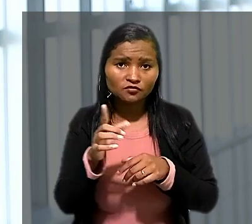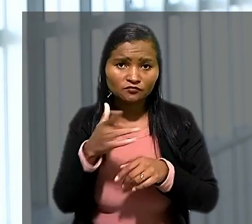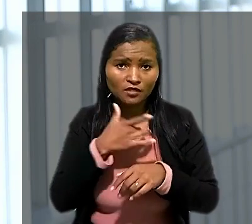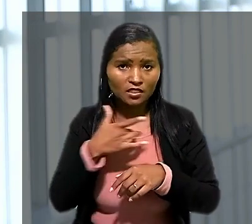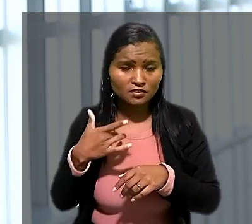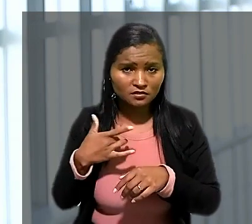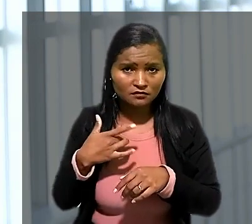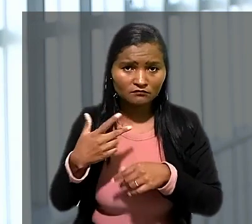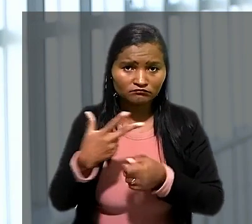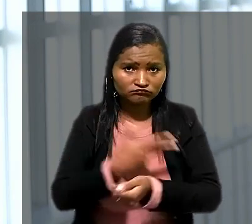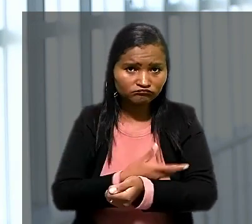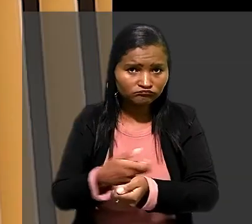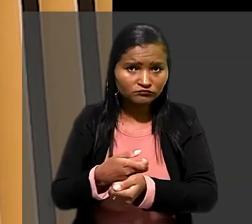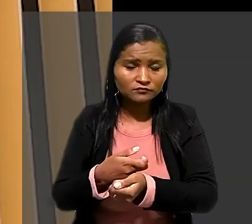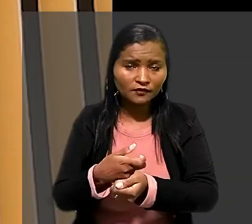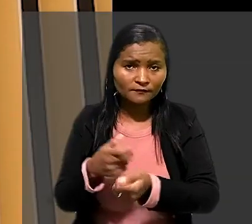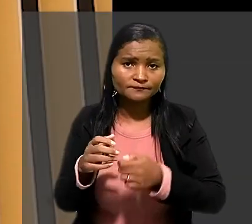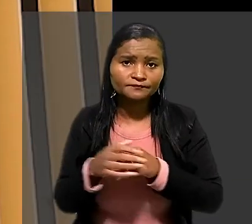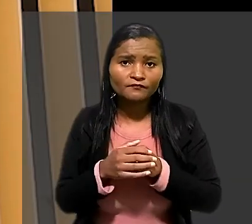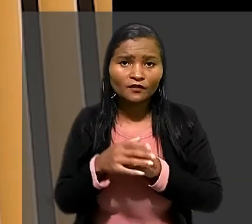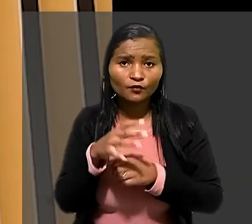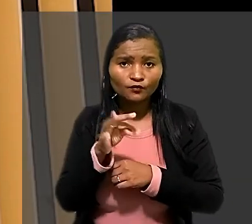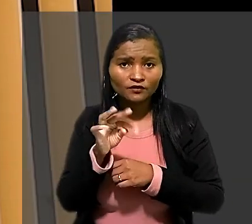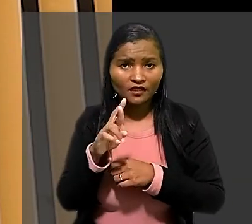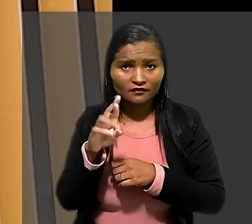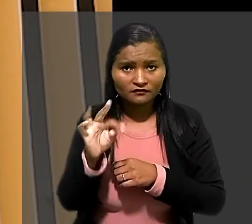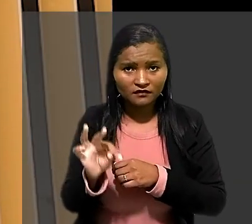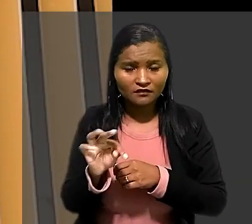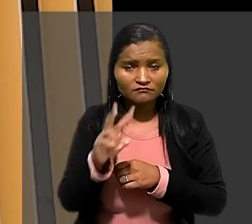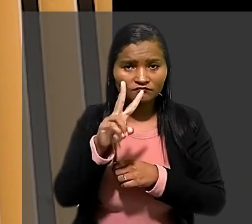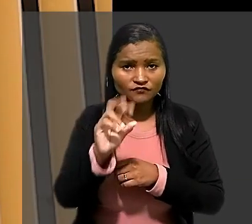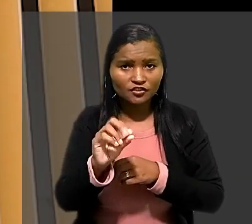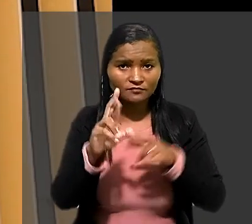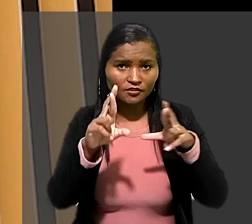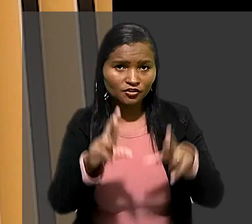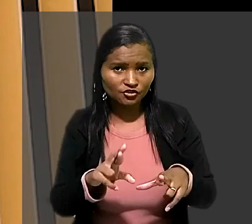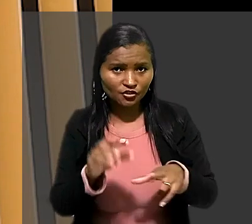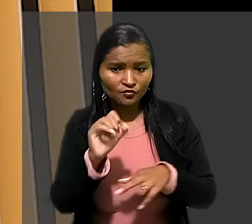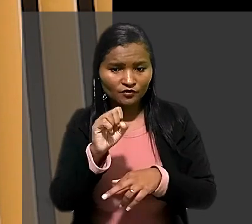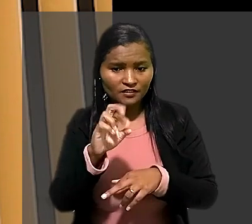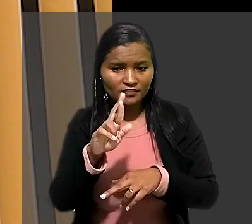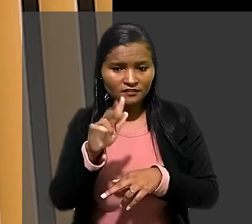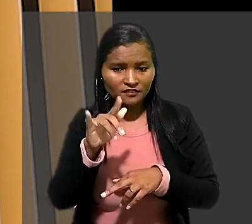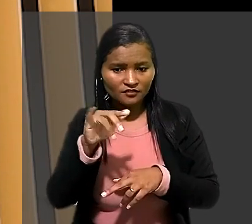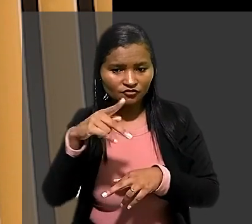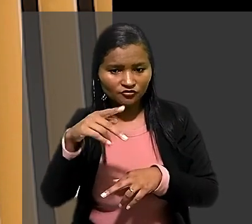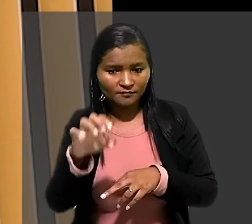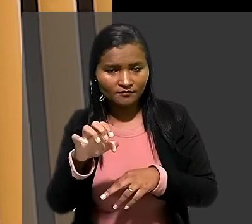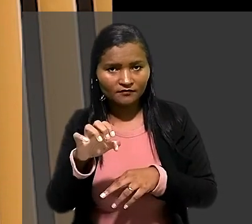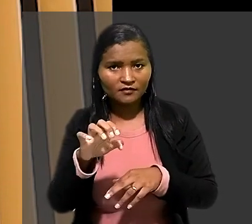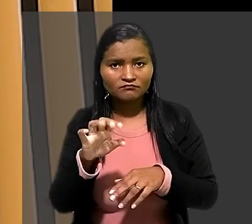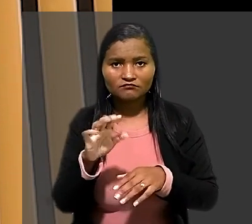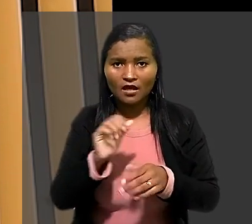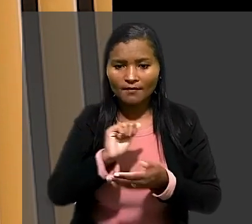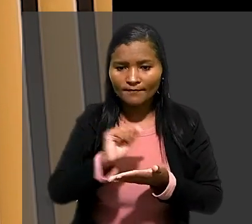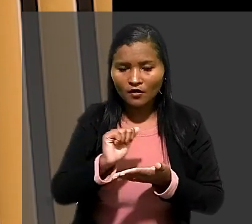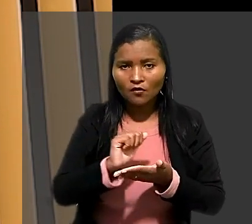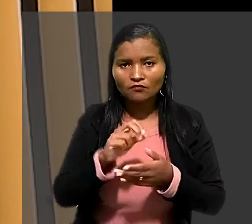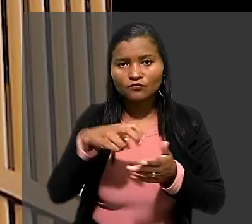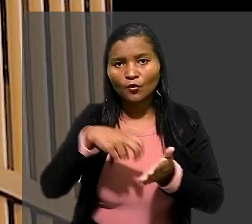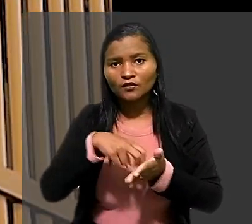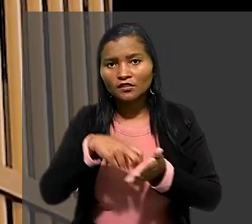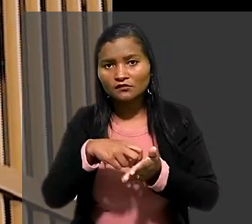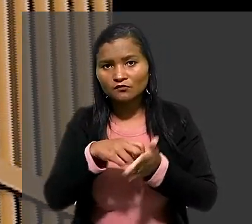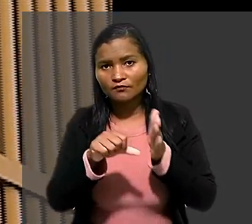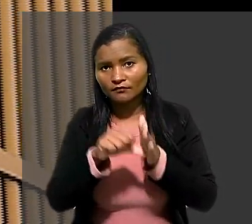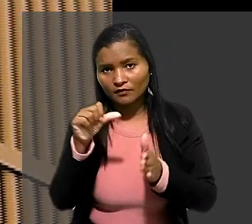a exames e internamento. O Tribunal Regional do Trabalho da 20ª Região, em Sergipe, excluiu a condenação imposta